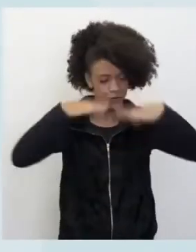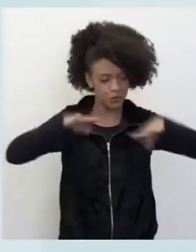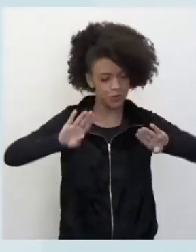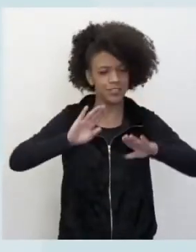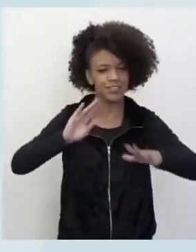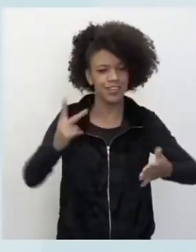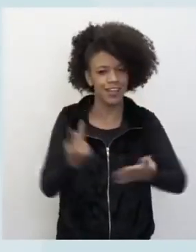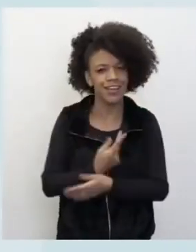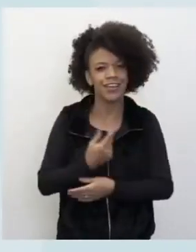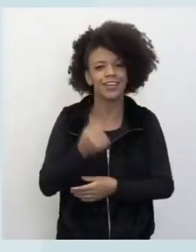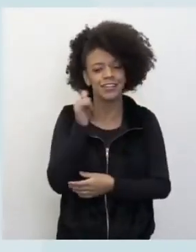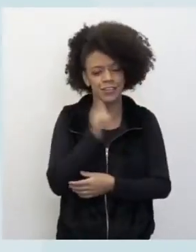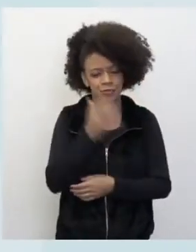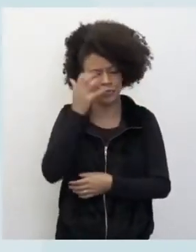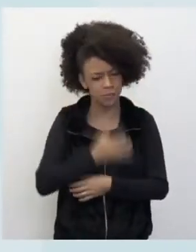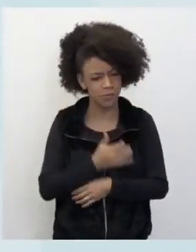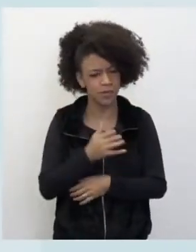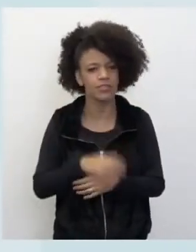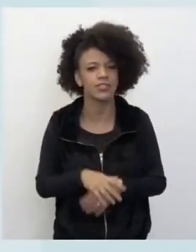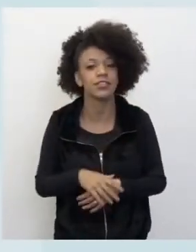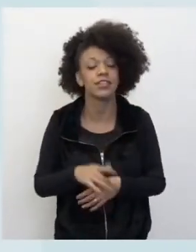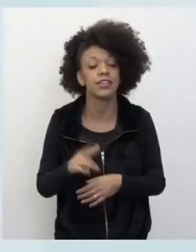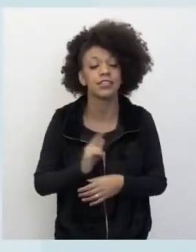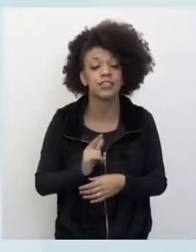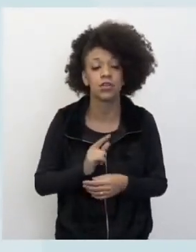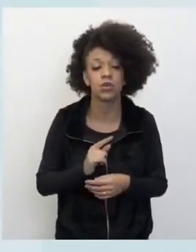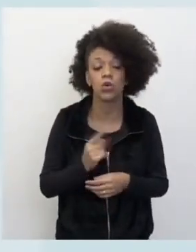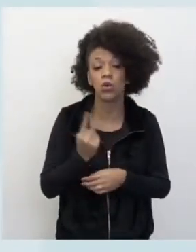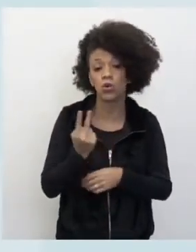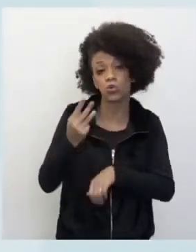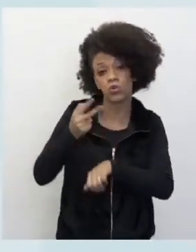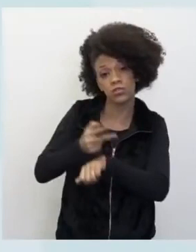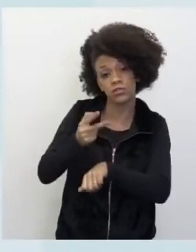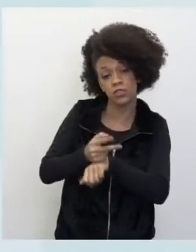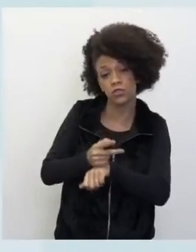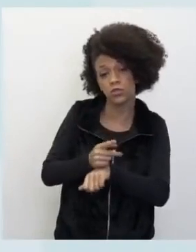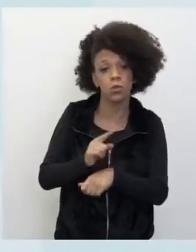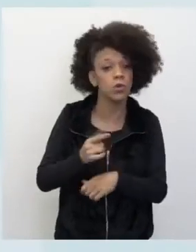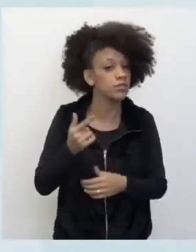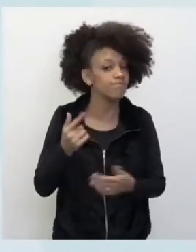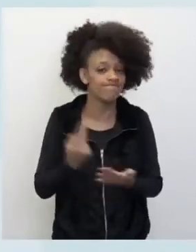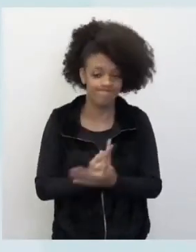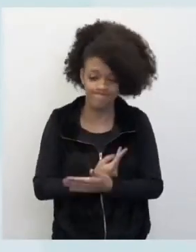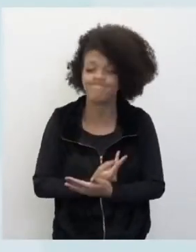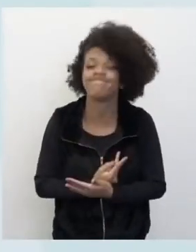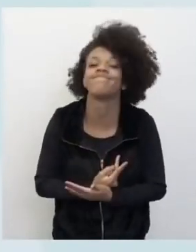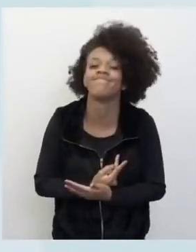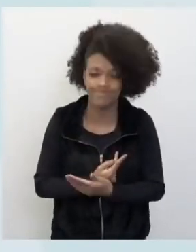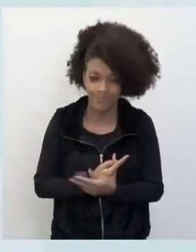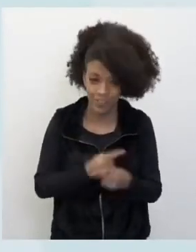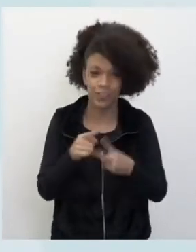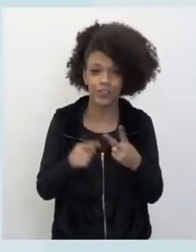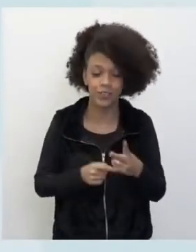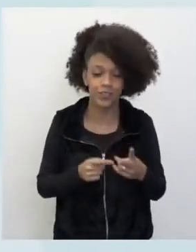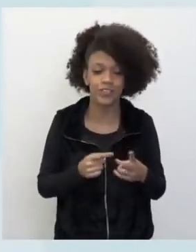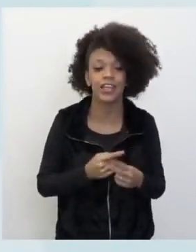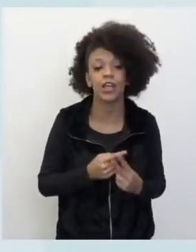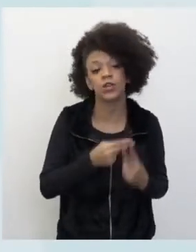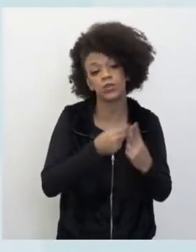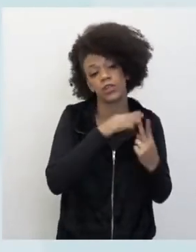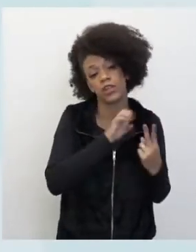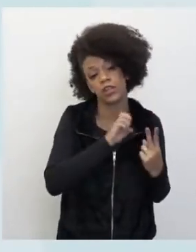meninas ficando muito bravas com ele, tem lá, vou deixar uns 2 vídeos do que não deu certo, ou no hashtag eu no